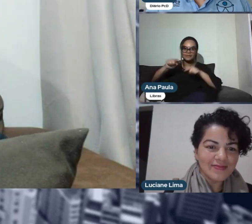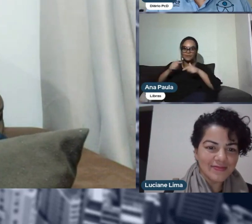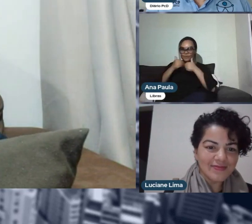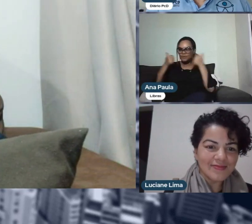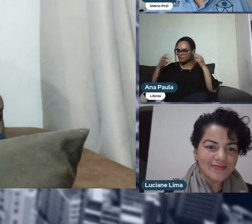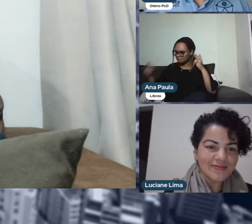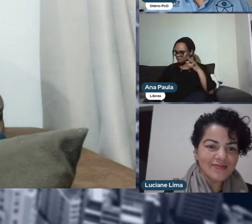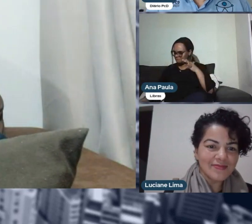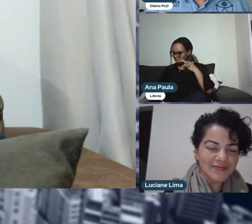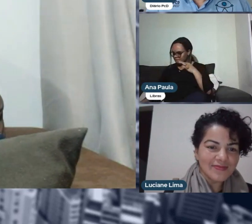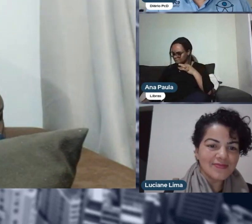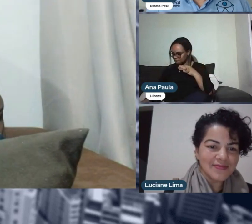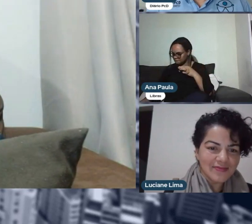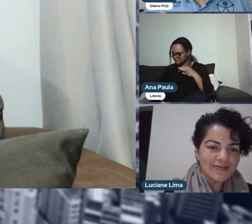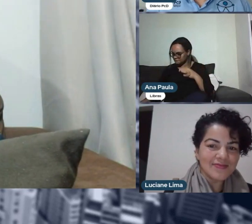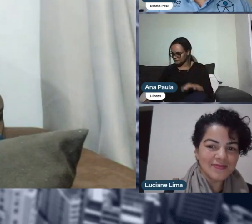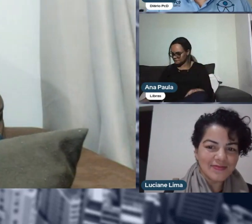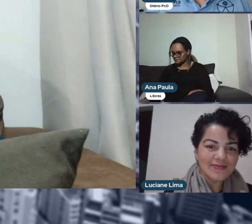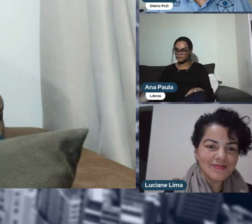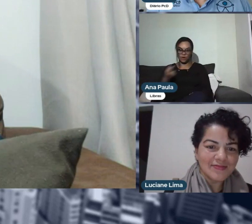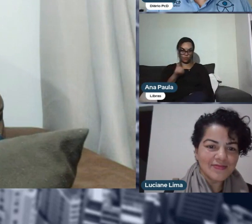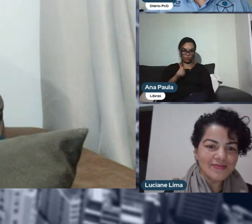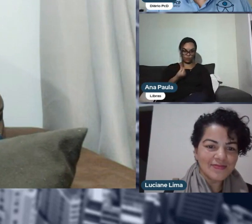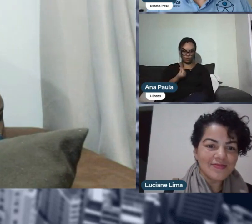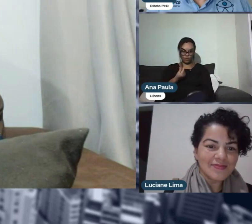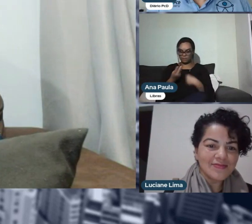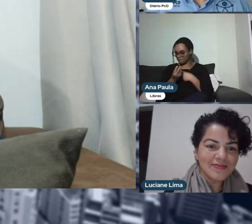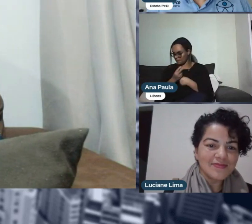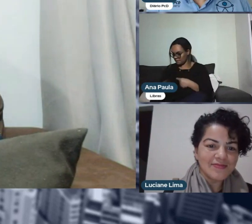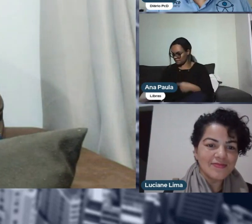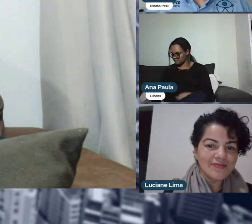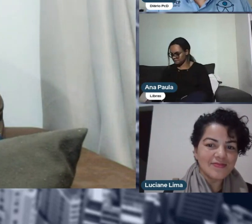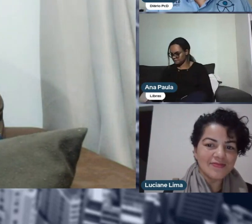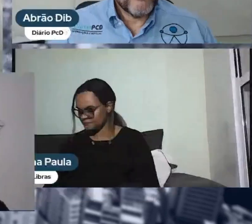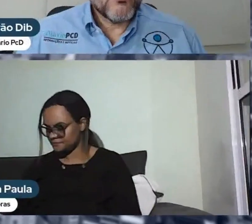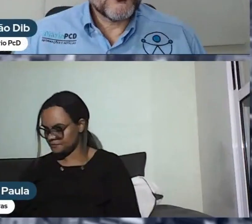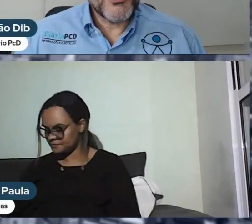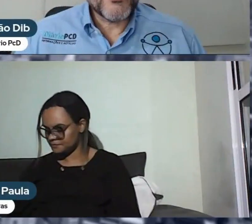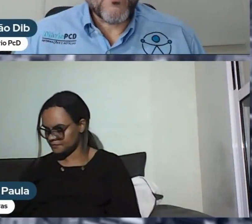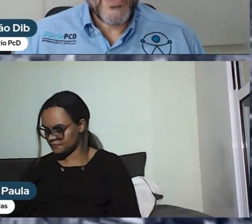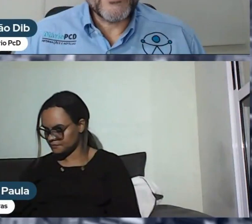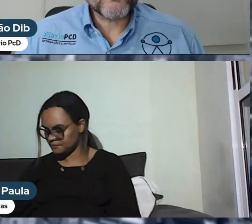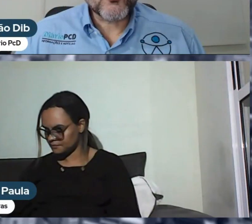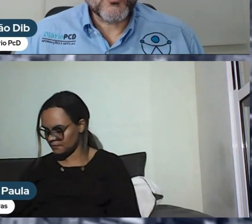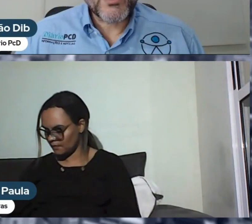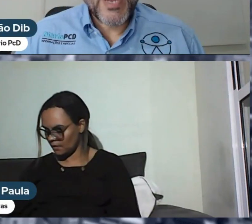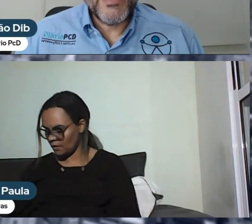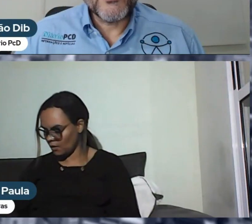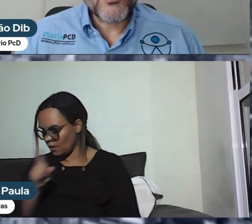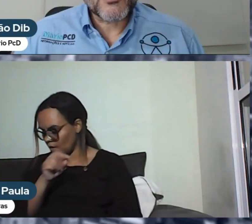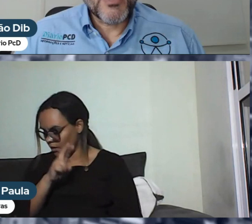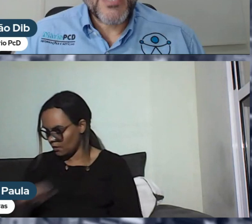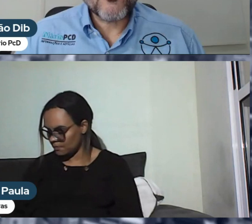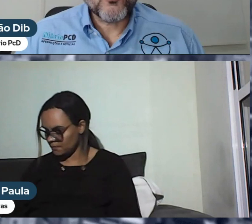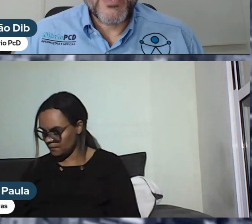falar também na parte financeira, né? E foi, pra mim, muito importante. Luciane, qual é a estrutura da